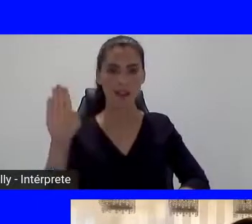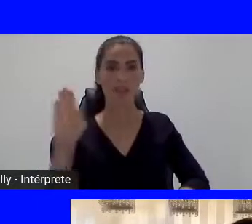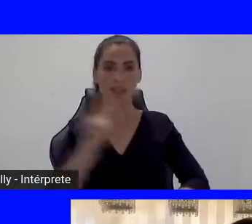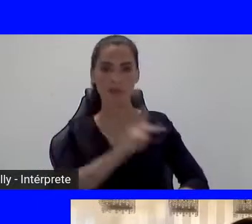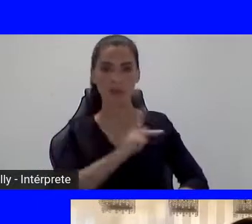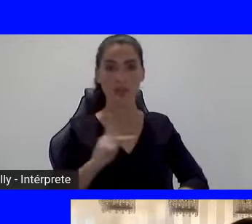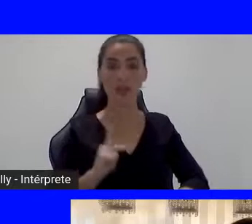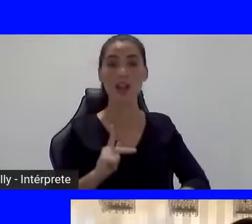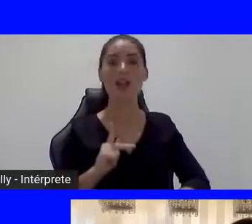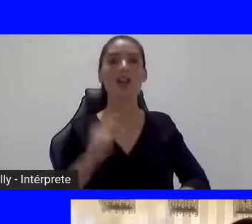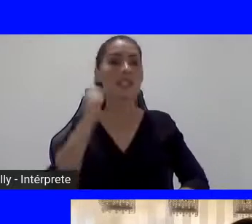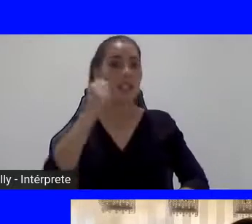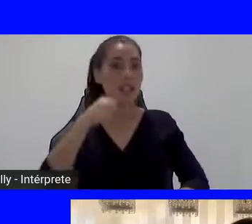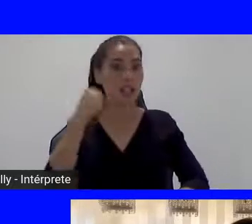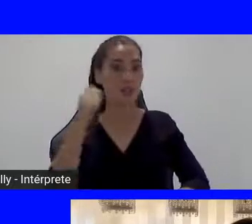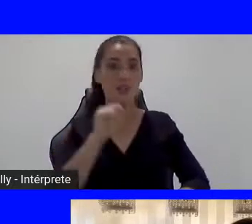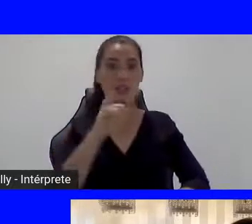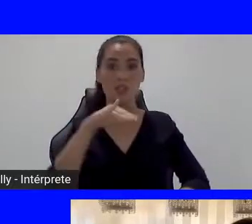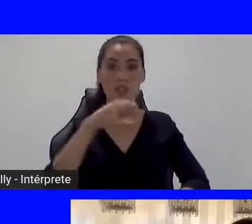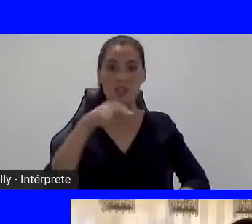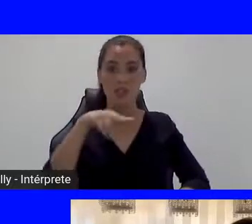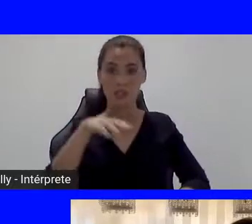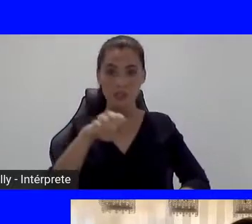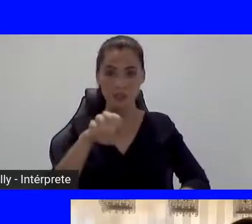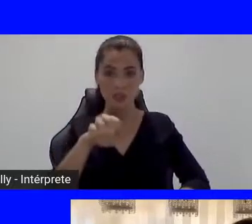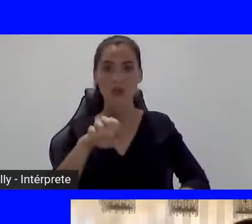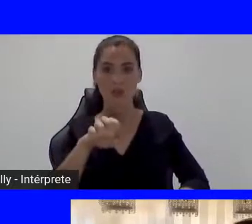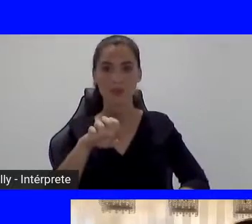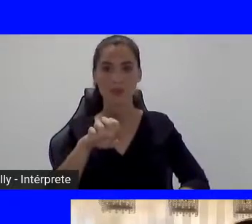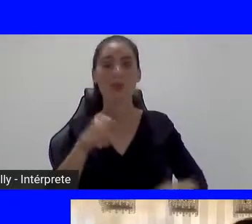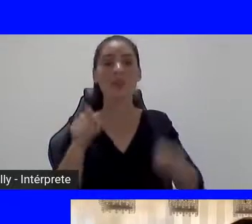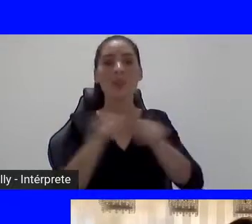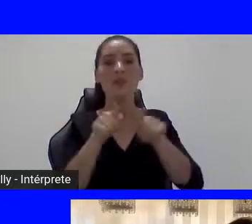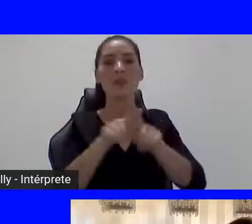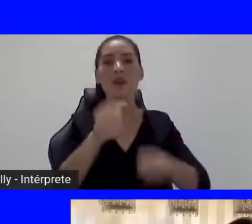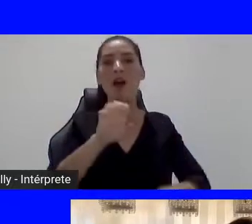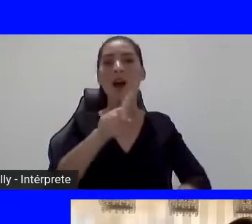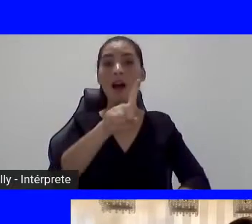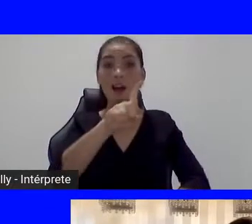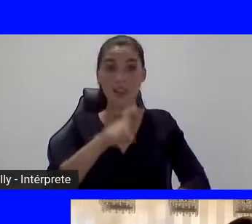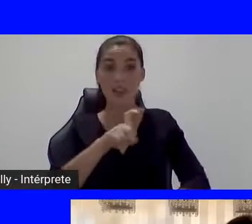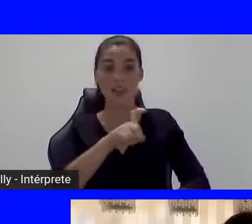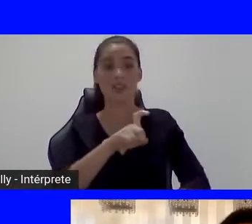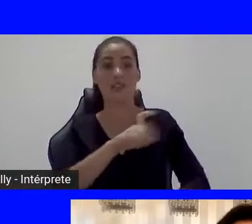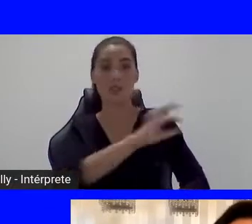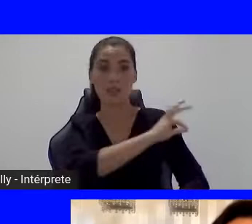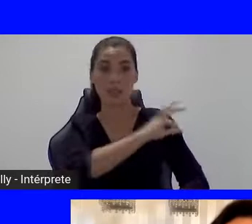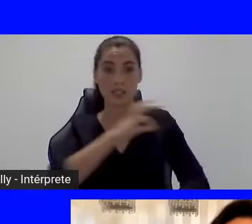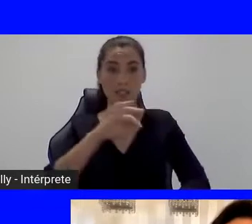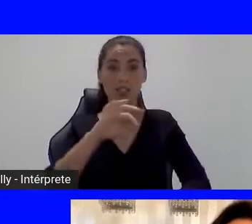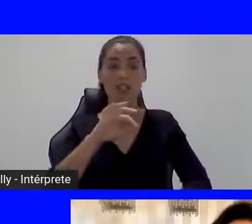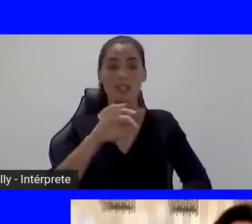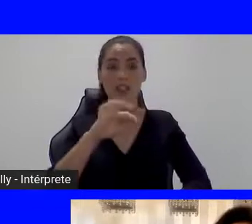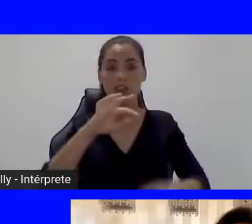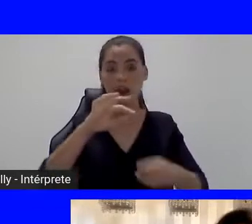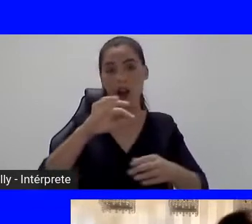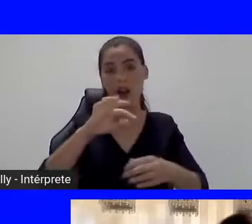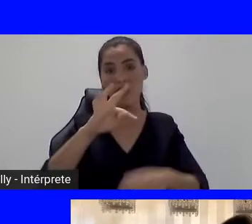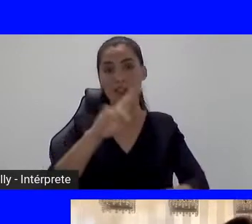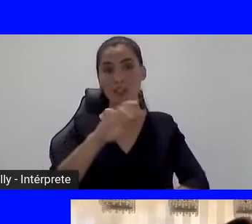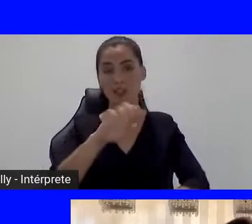MDB de Mato Grosso do Sul. Ex-prefeita de Três Lagoas e ex-vice-governadora, Simone é filha